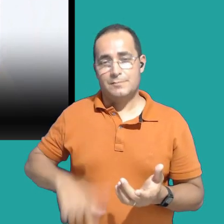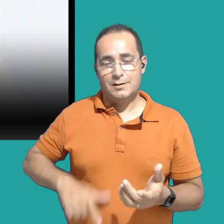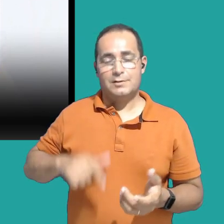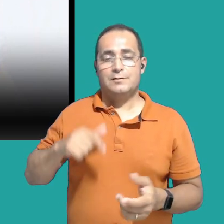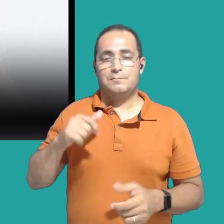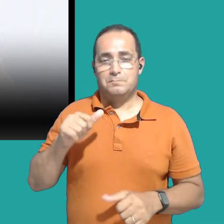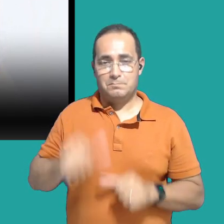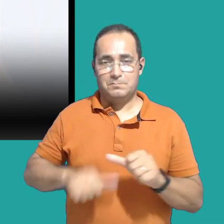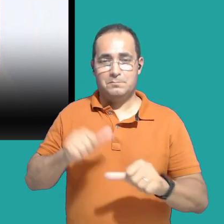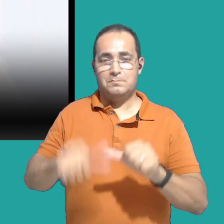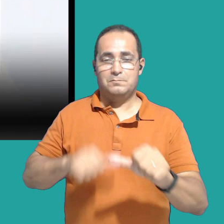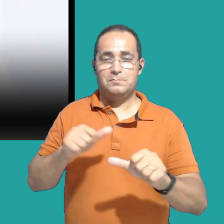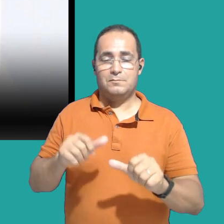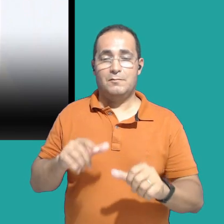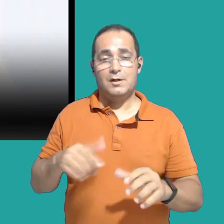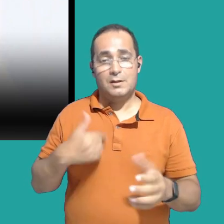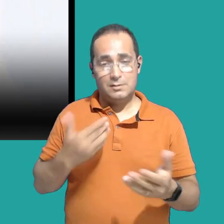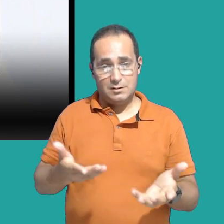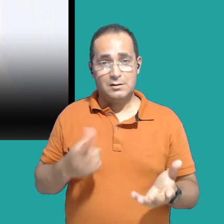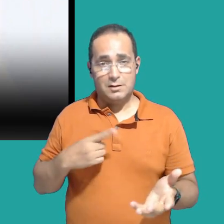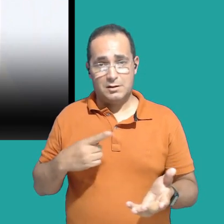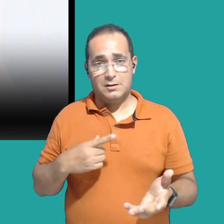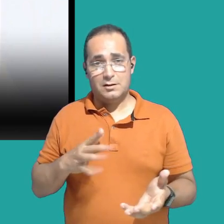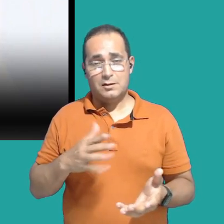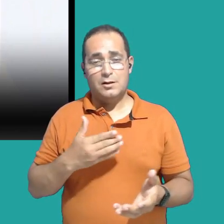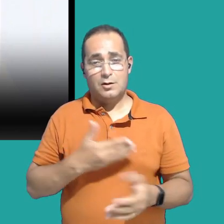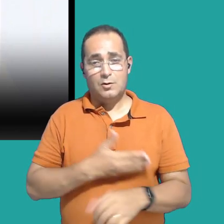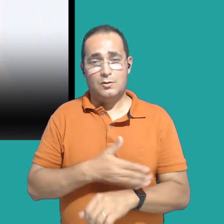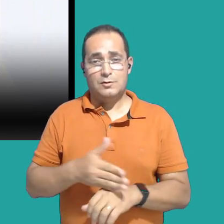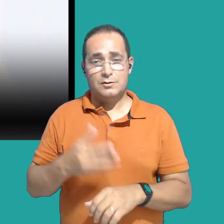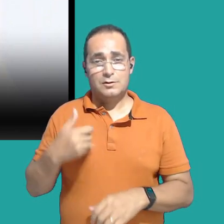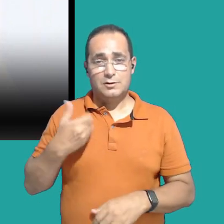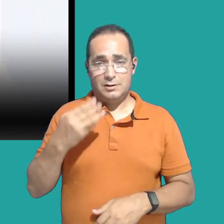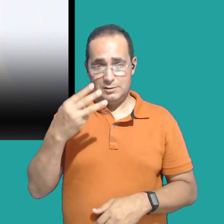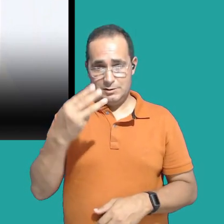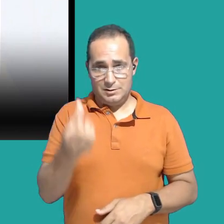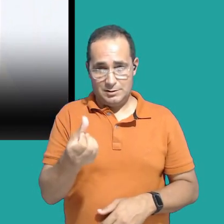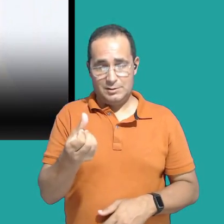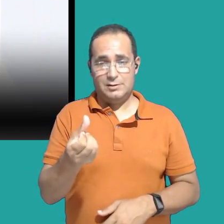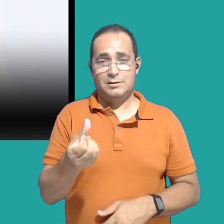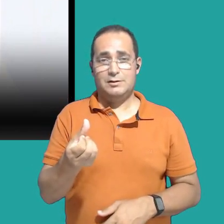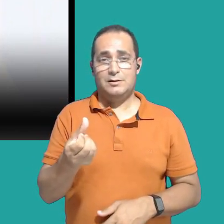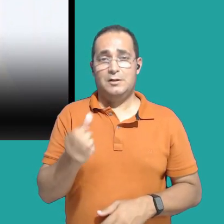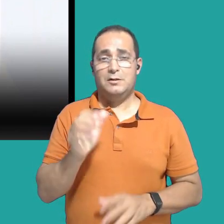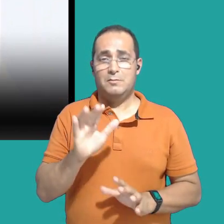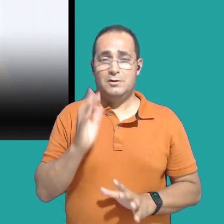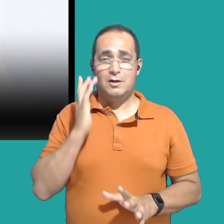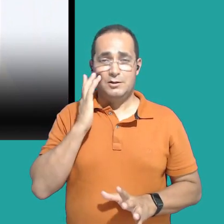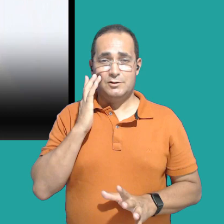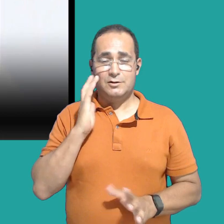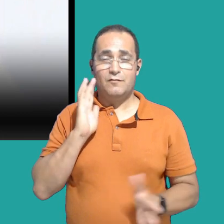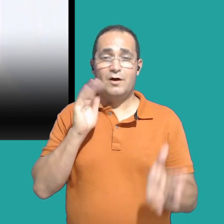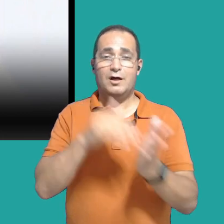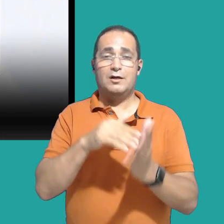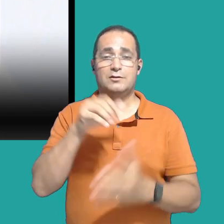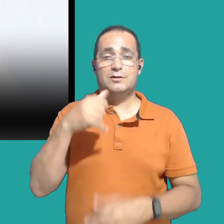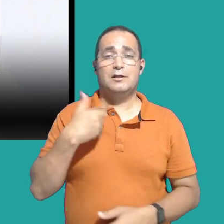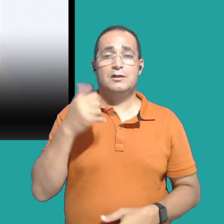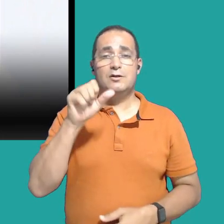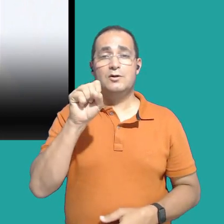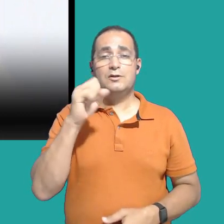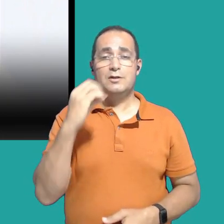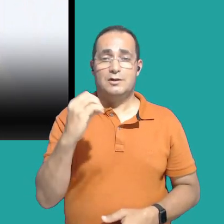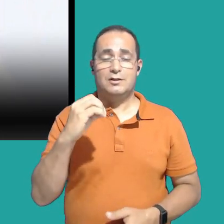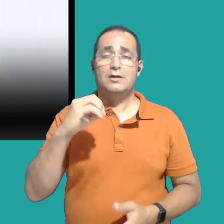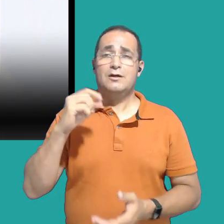muito chão. Né? Tem. Aí eu costumo dizer que eu falei no começo que eu tenho 36 anos de experiência, e eu acho que eu vou chegar